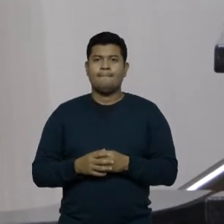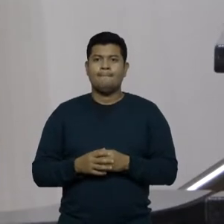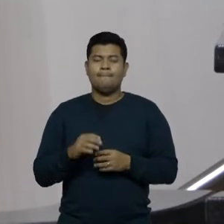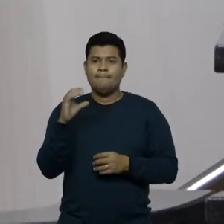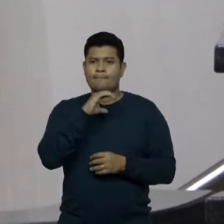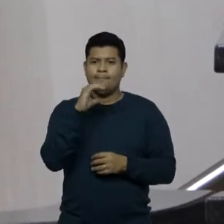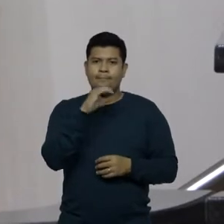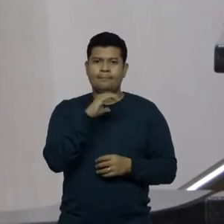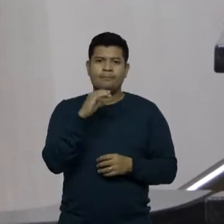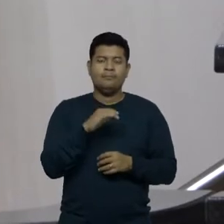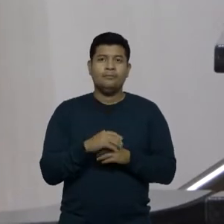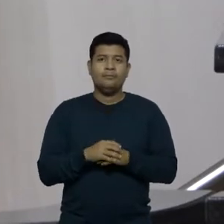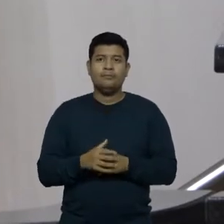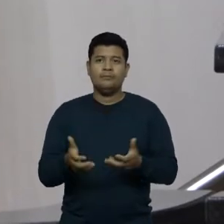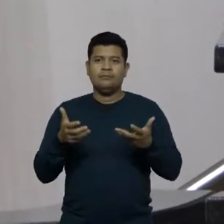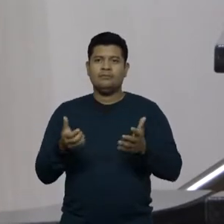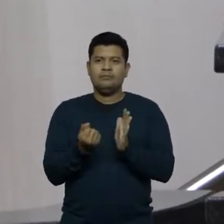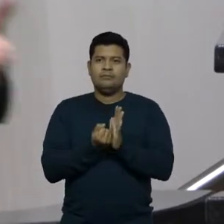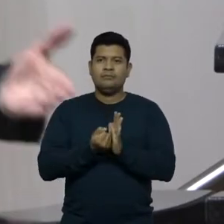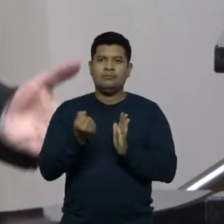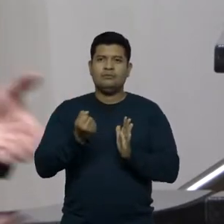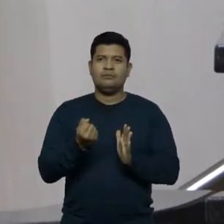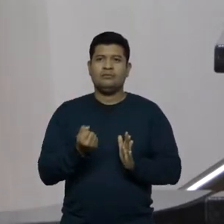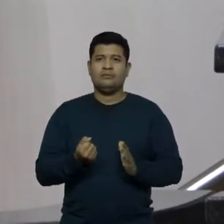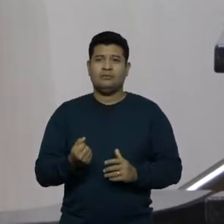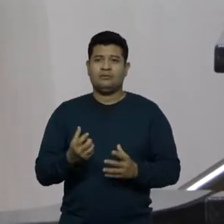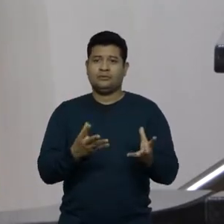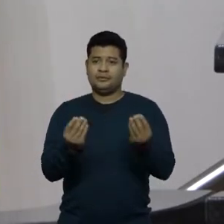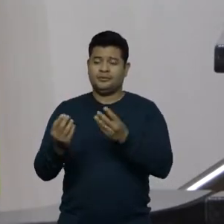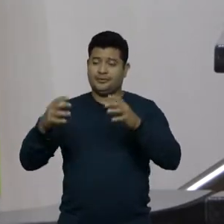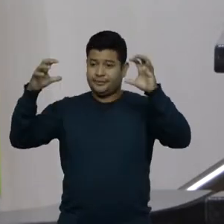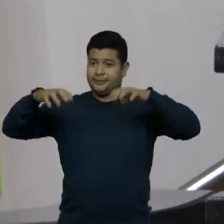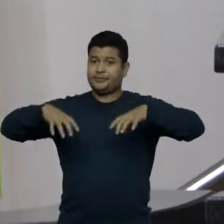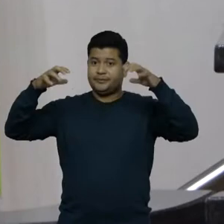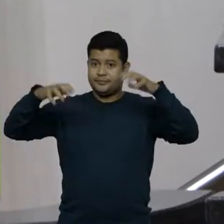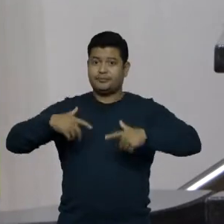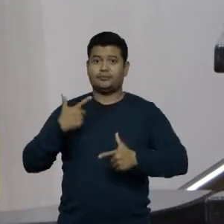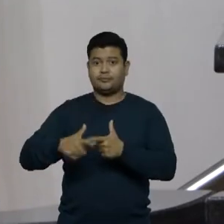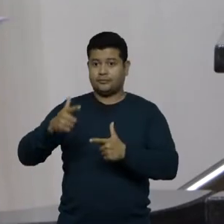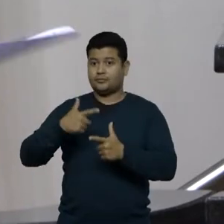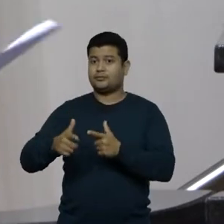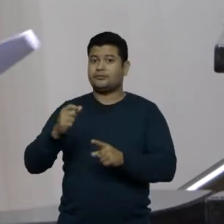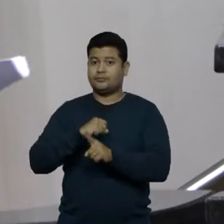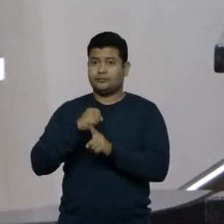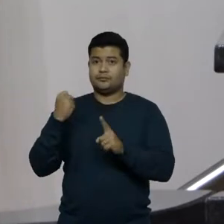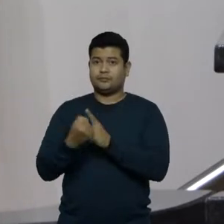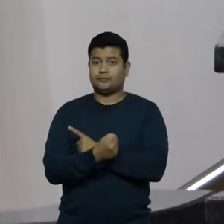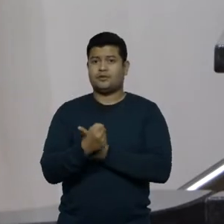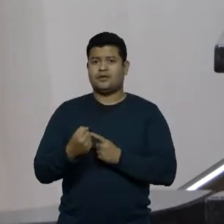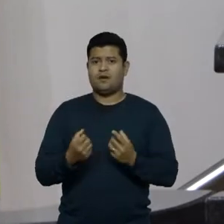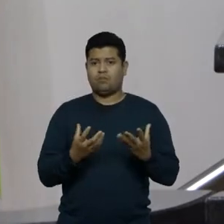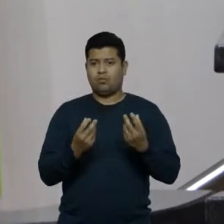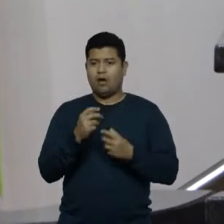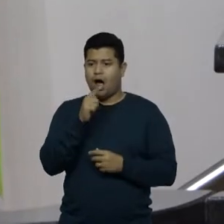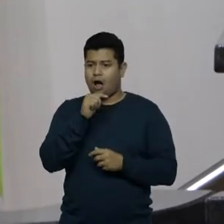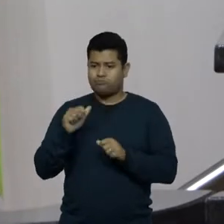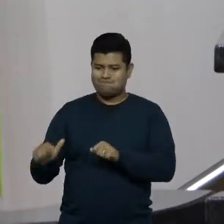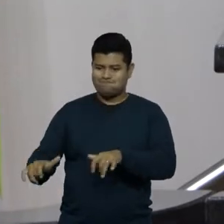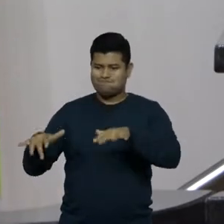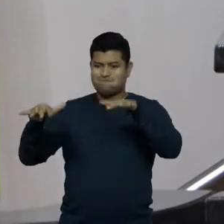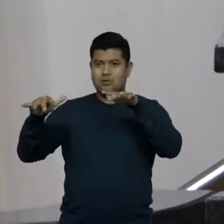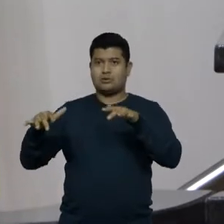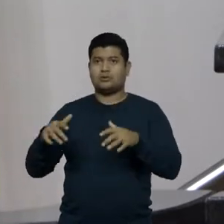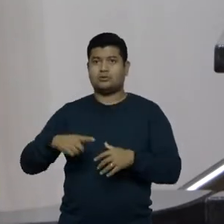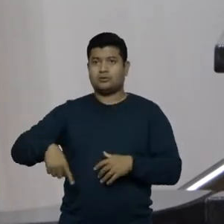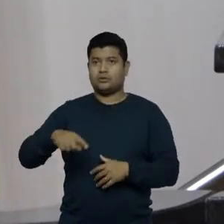por alto eu queria registrar nós estamos sendo bastante chuva bastante problemas sociais e enxurradas mas nós estamos